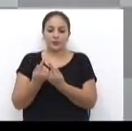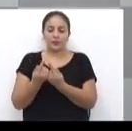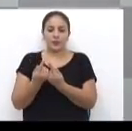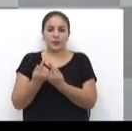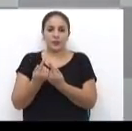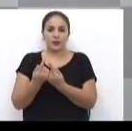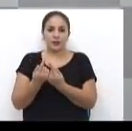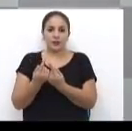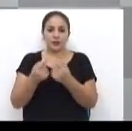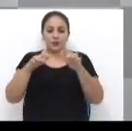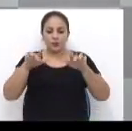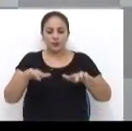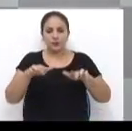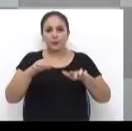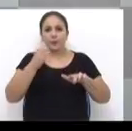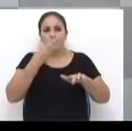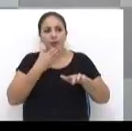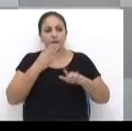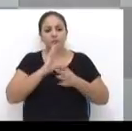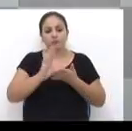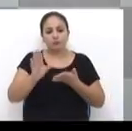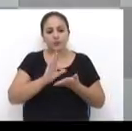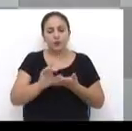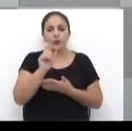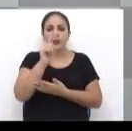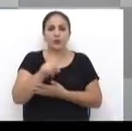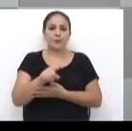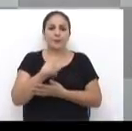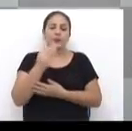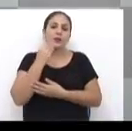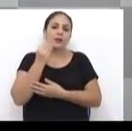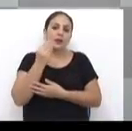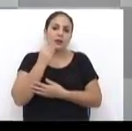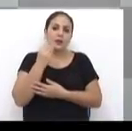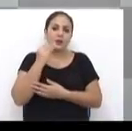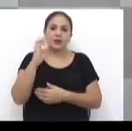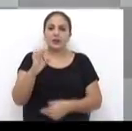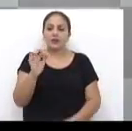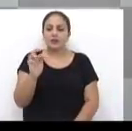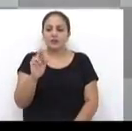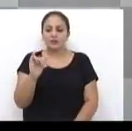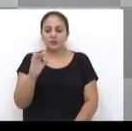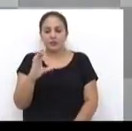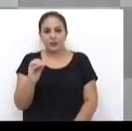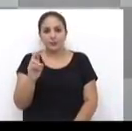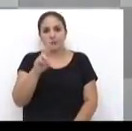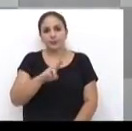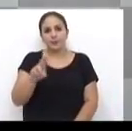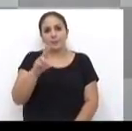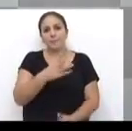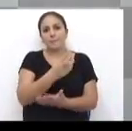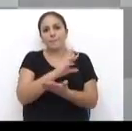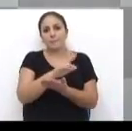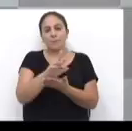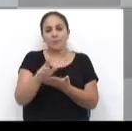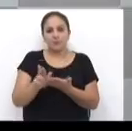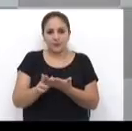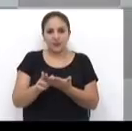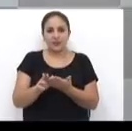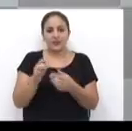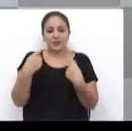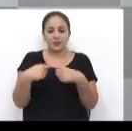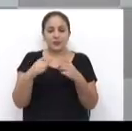aí, que no caso, claro, da Ifrica poderiam ser utilizados para diversas demandas da cidade, movimento dos jipeiros em Passo Fundo,